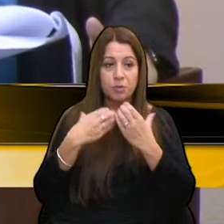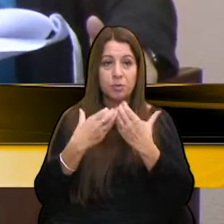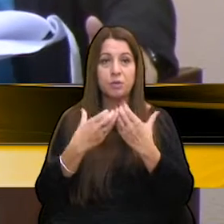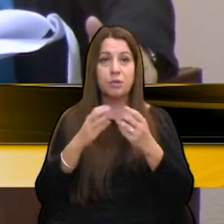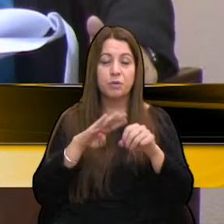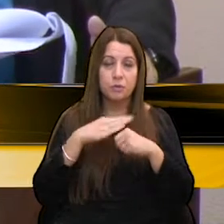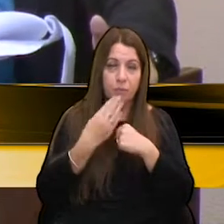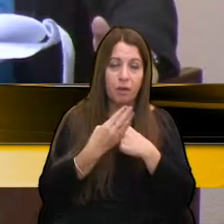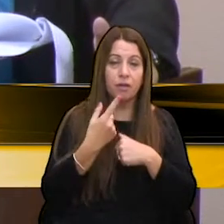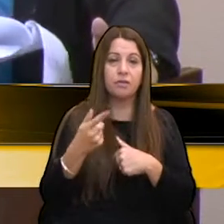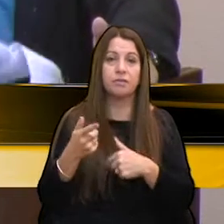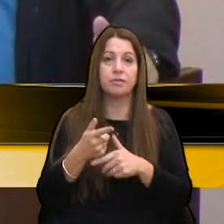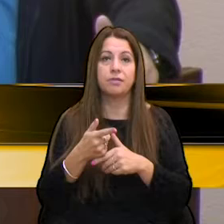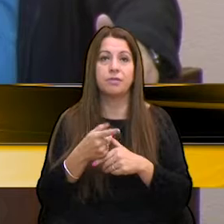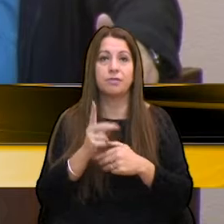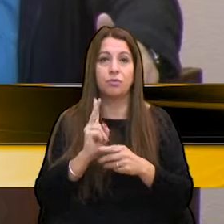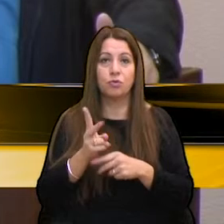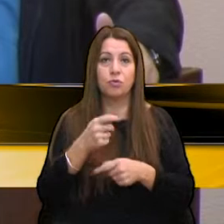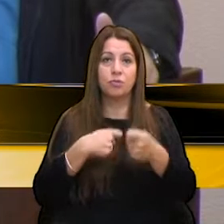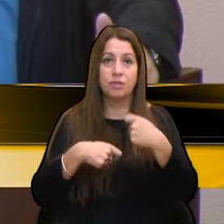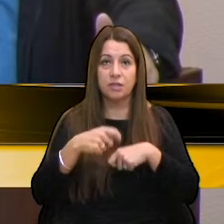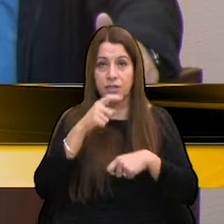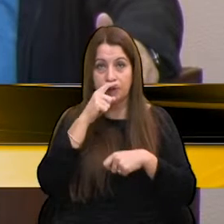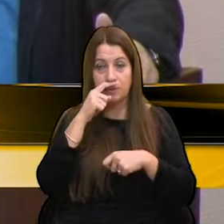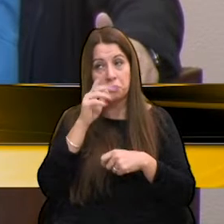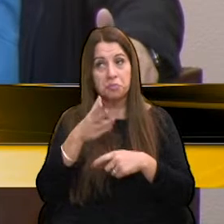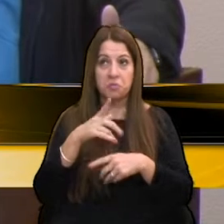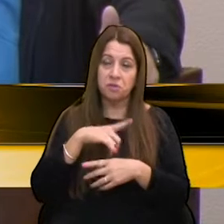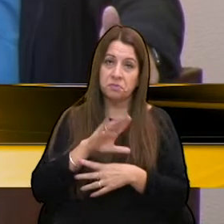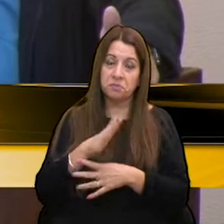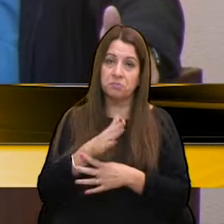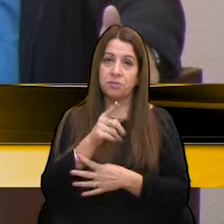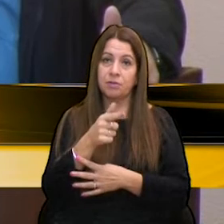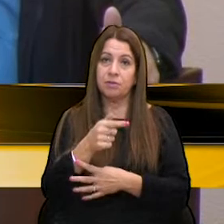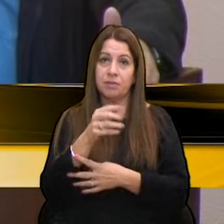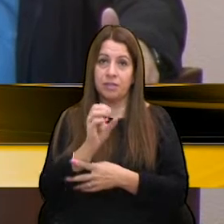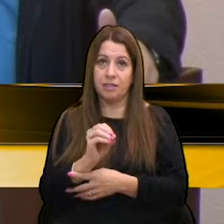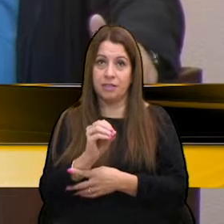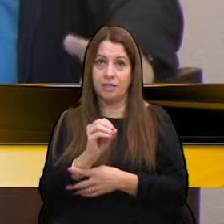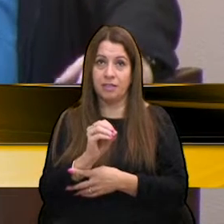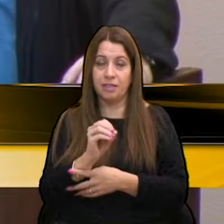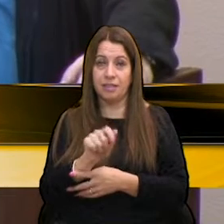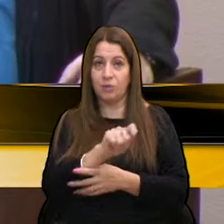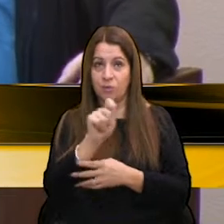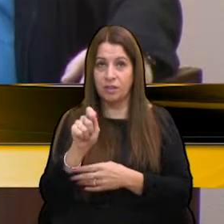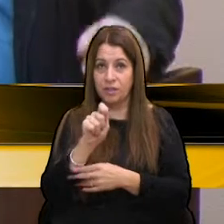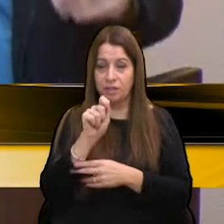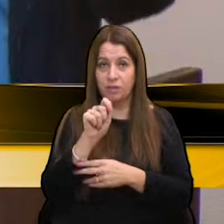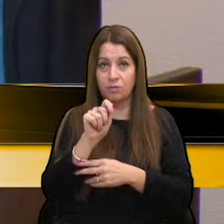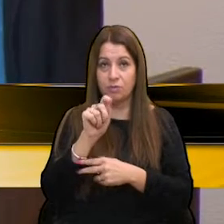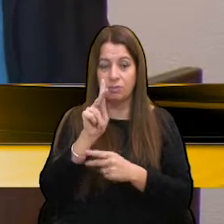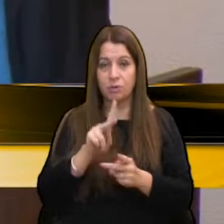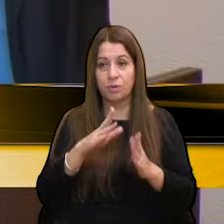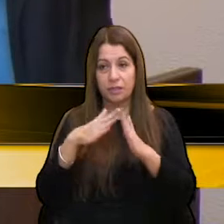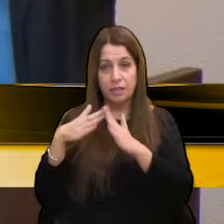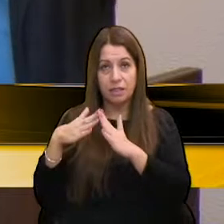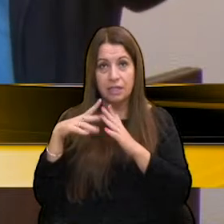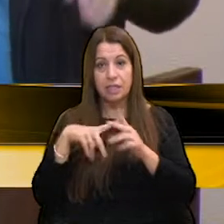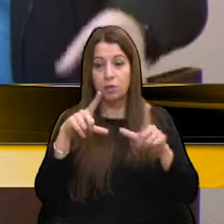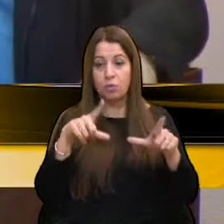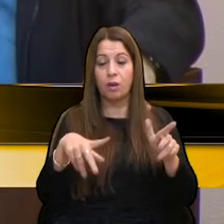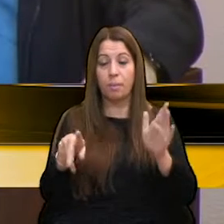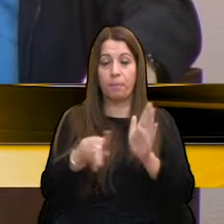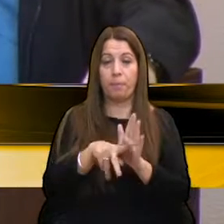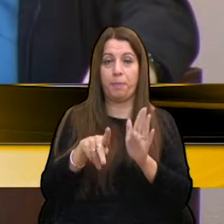na administração Sartori. Então, hoje nós temos provavelmente mais de 70 associações de moradores que têm um